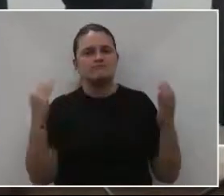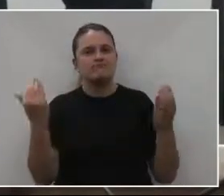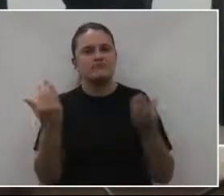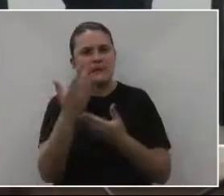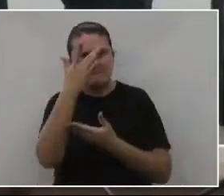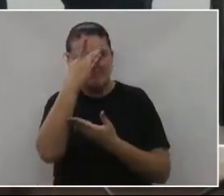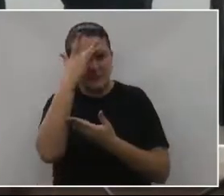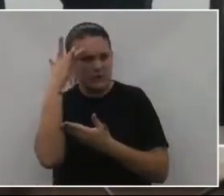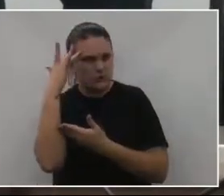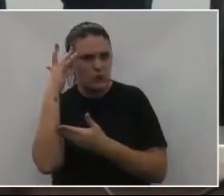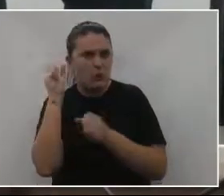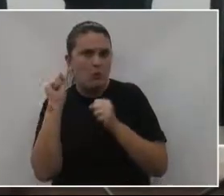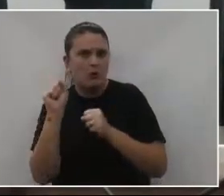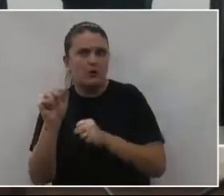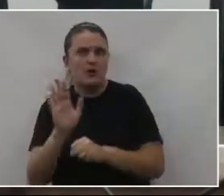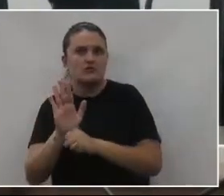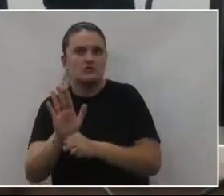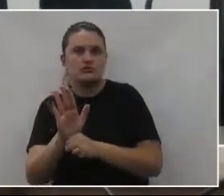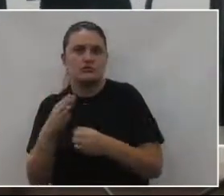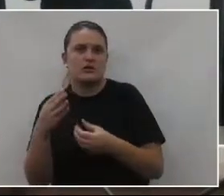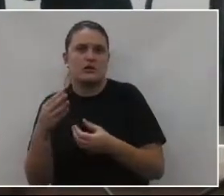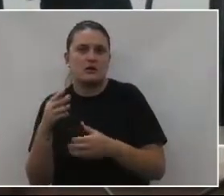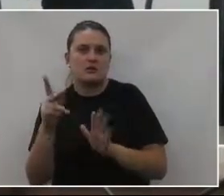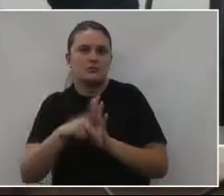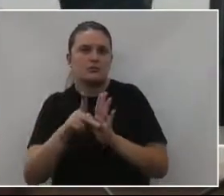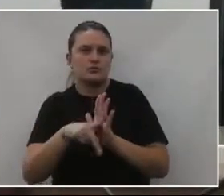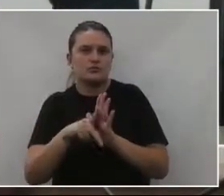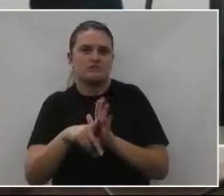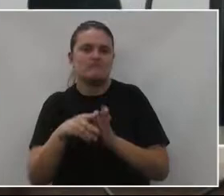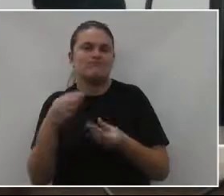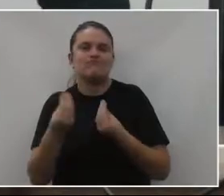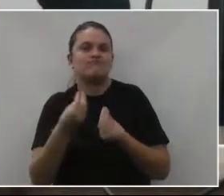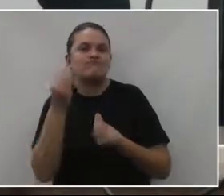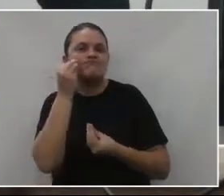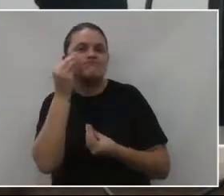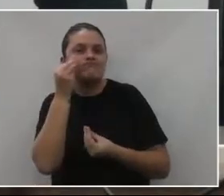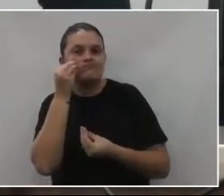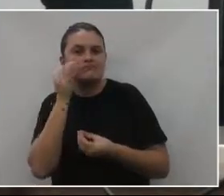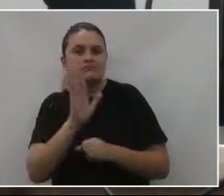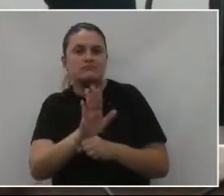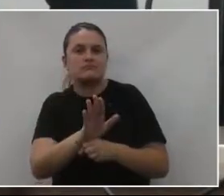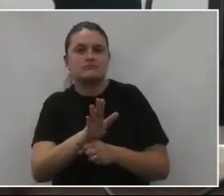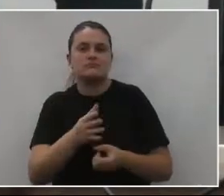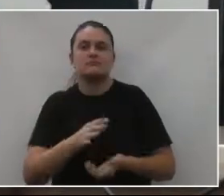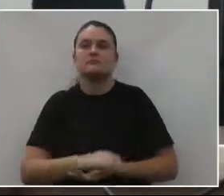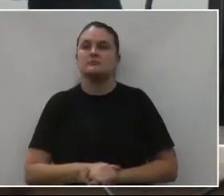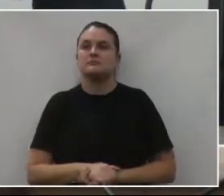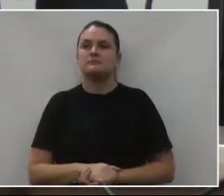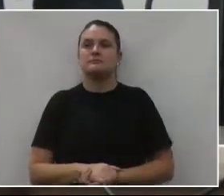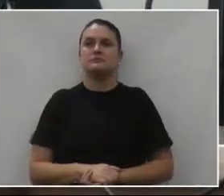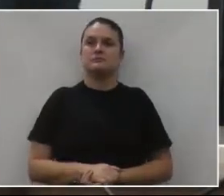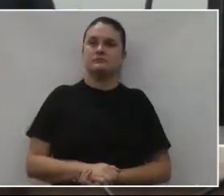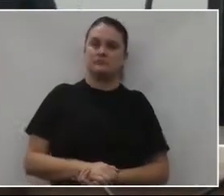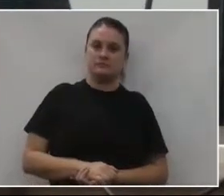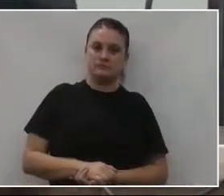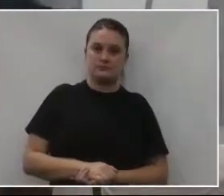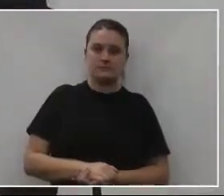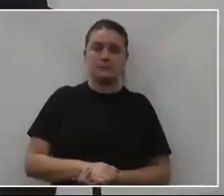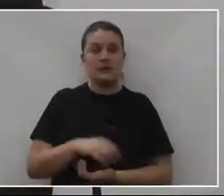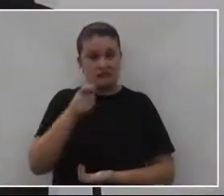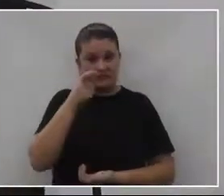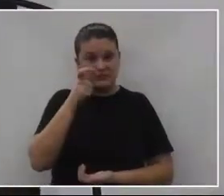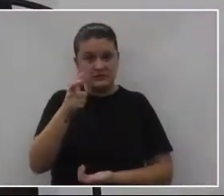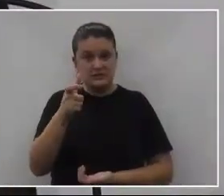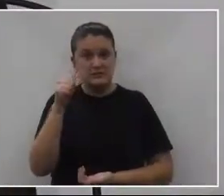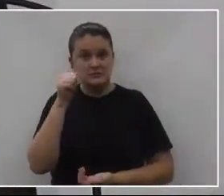pode participar e se envolver e buscar, de alguma maneira, colaborar com esses projetos? É interessante quando